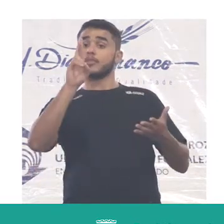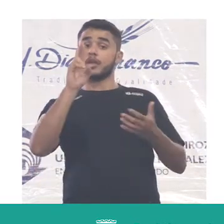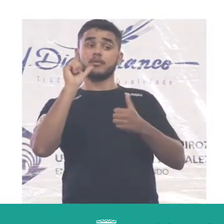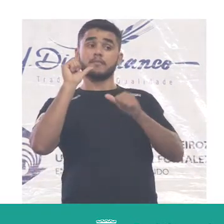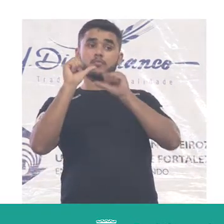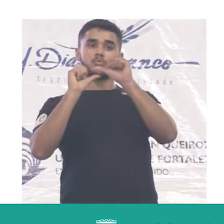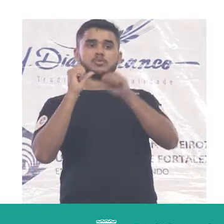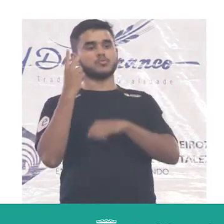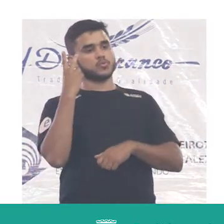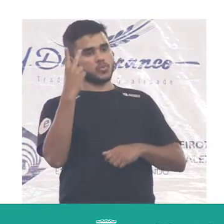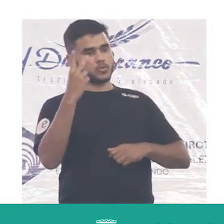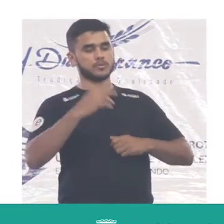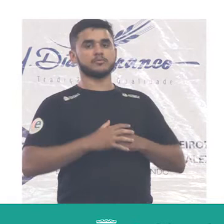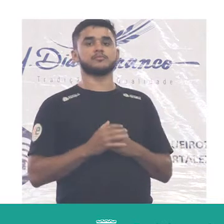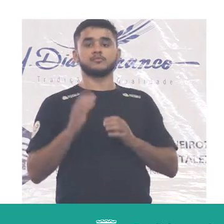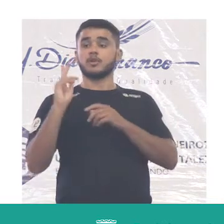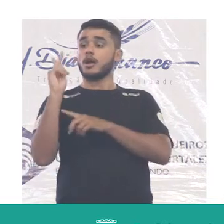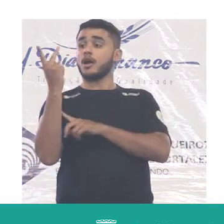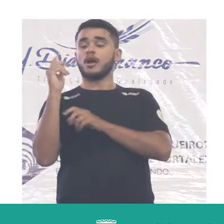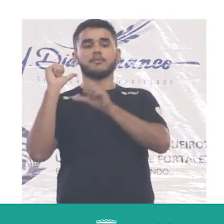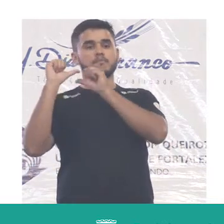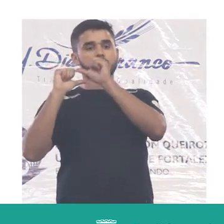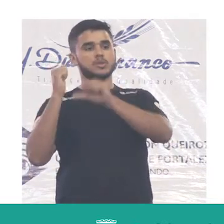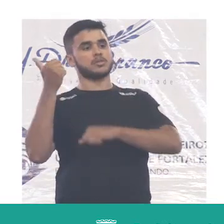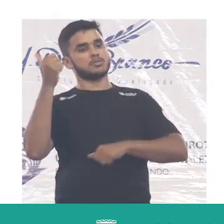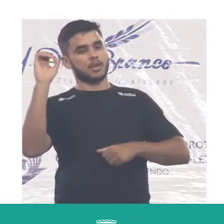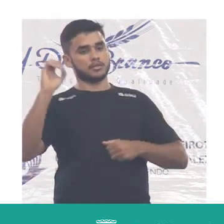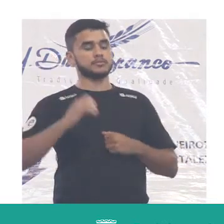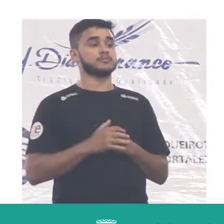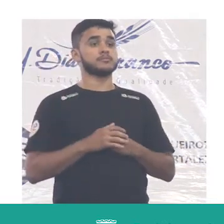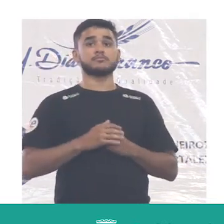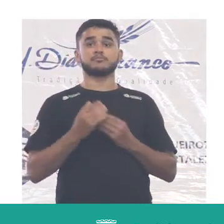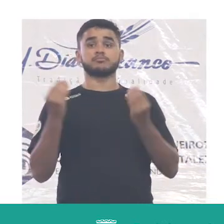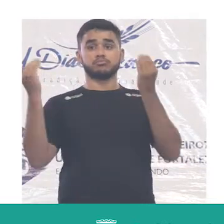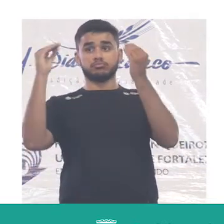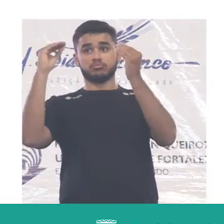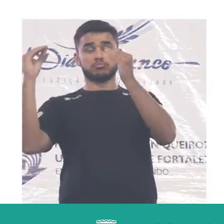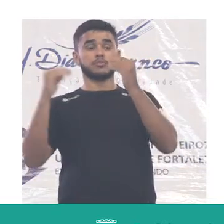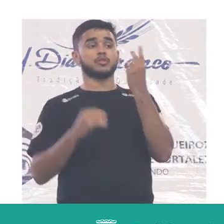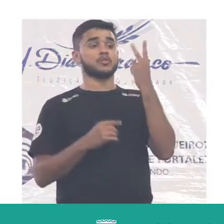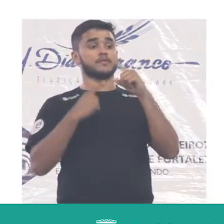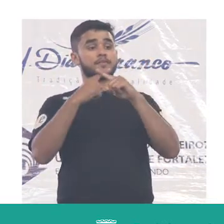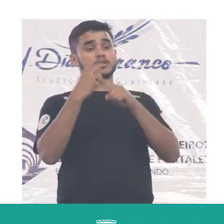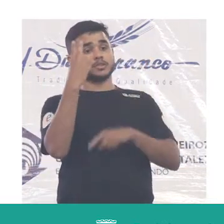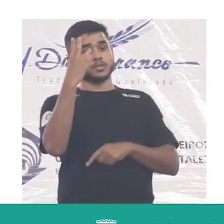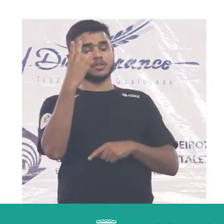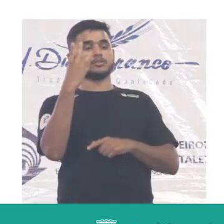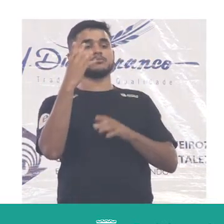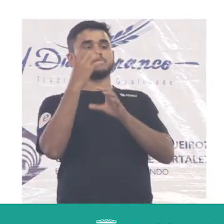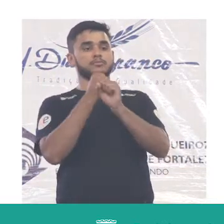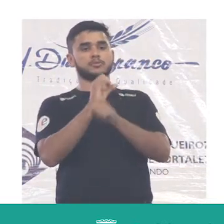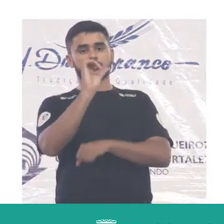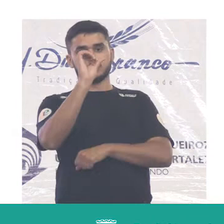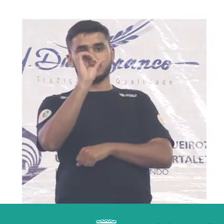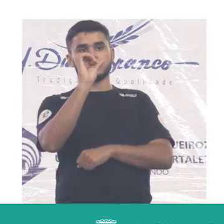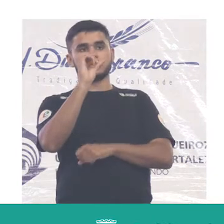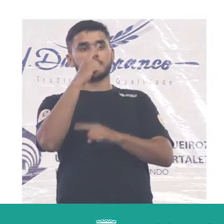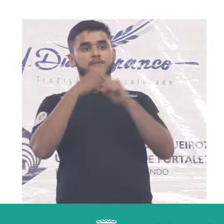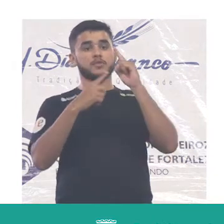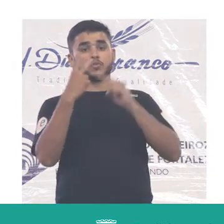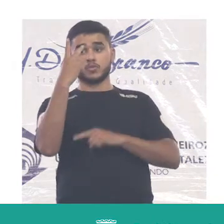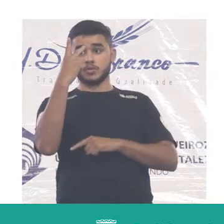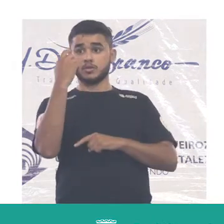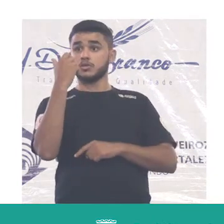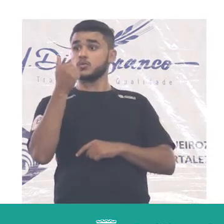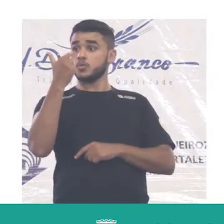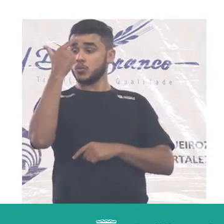sabe que vale 2. E a altura vale 10. Você substituindo vai ficar 2 vezes 3, 6. Vezes 2, 12.